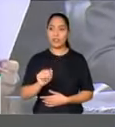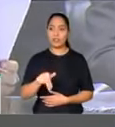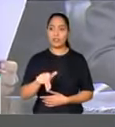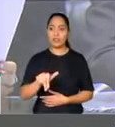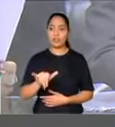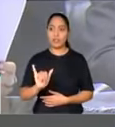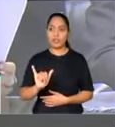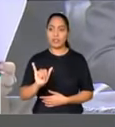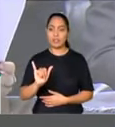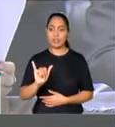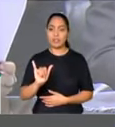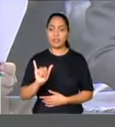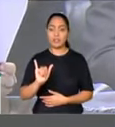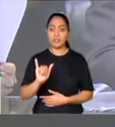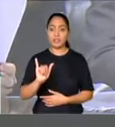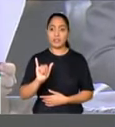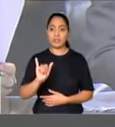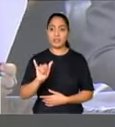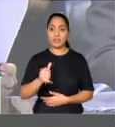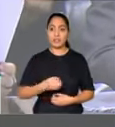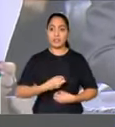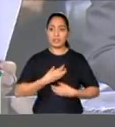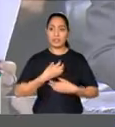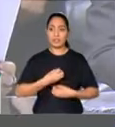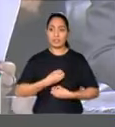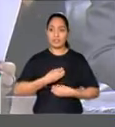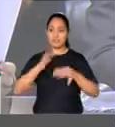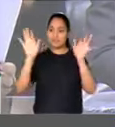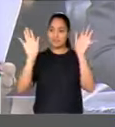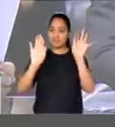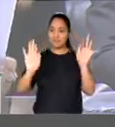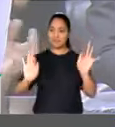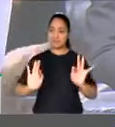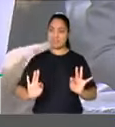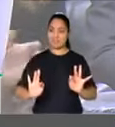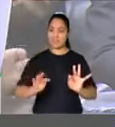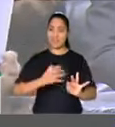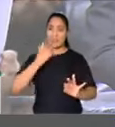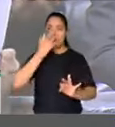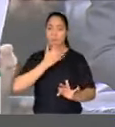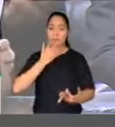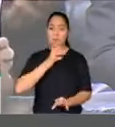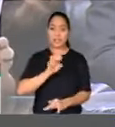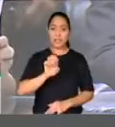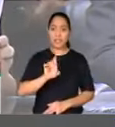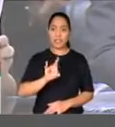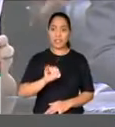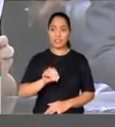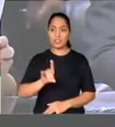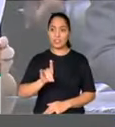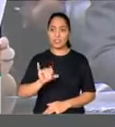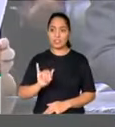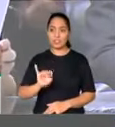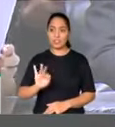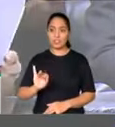de Castro, que nos irá brindar com a música da Edith Piaf, Lavei Rose.